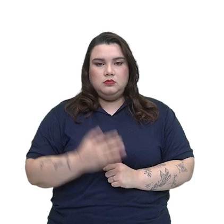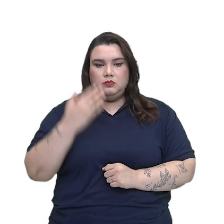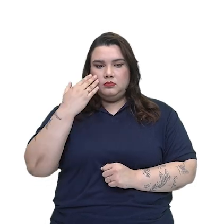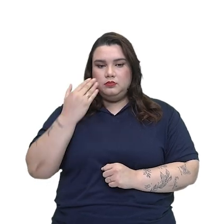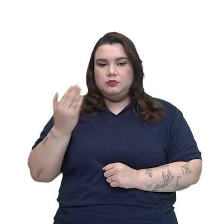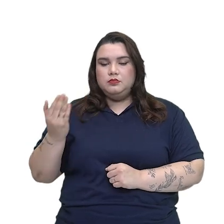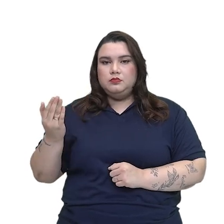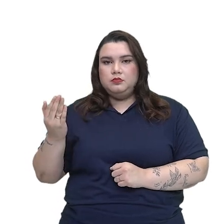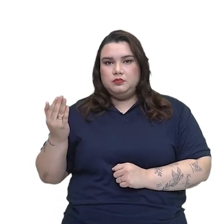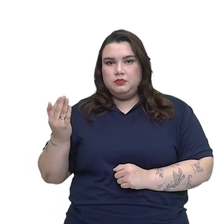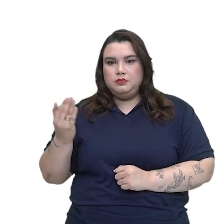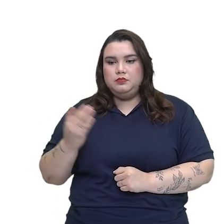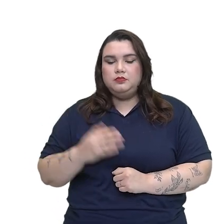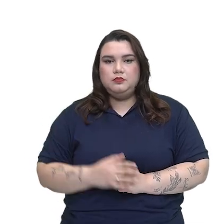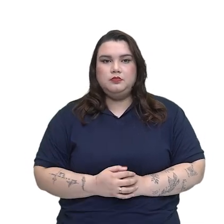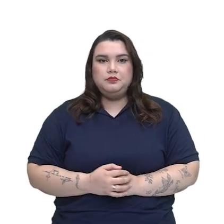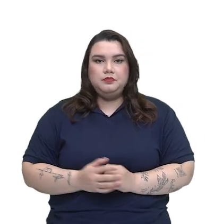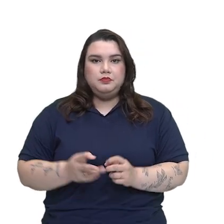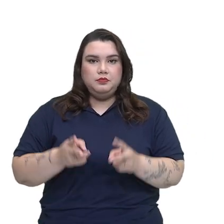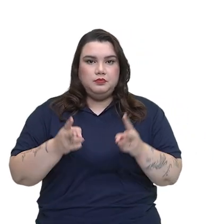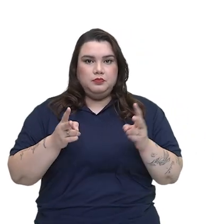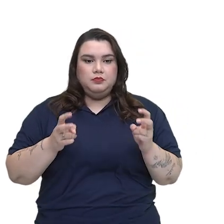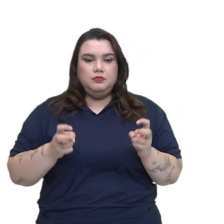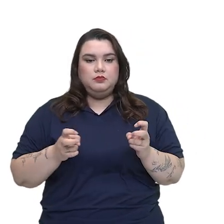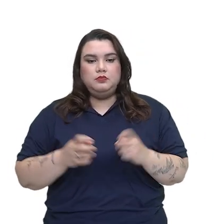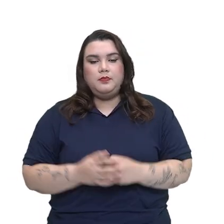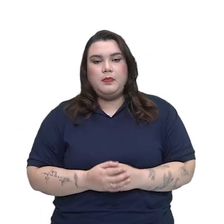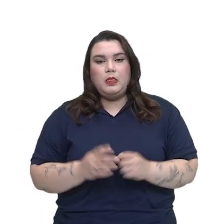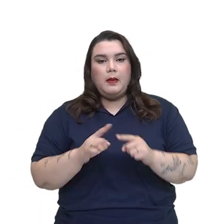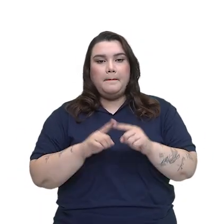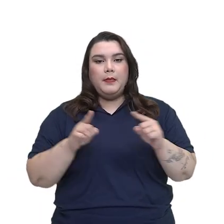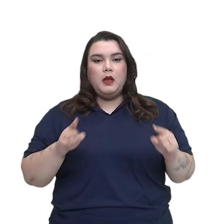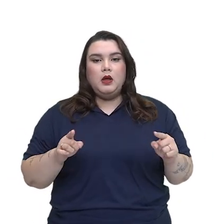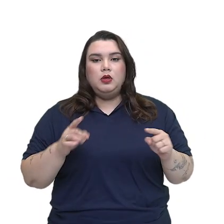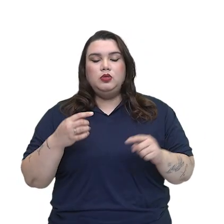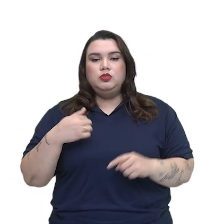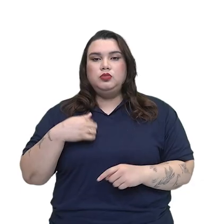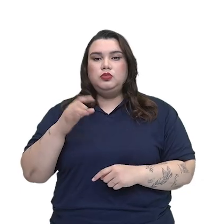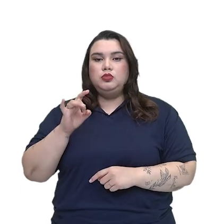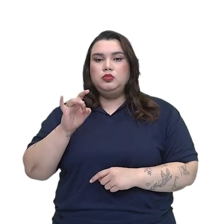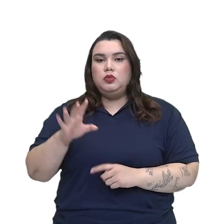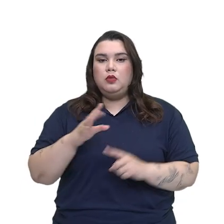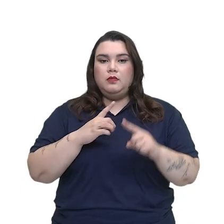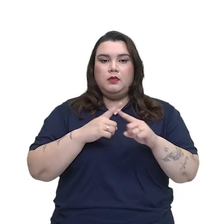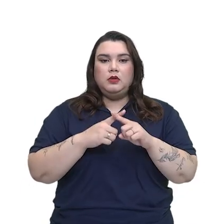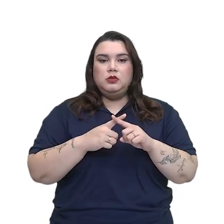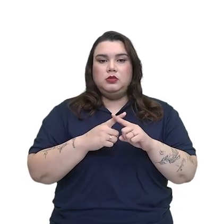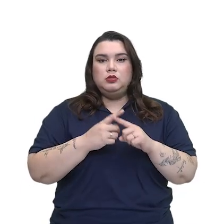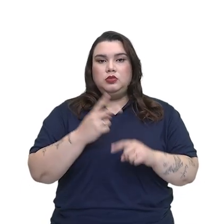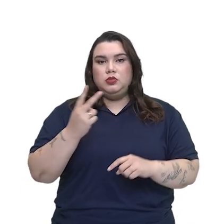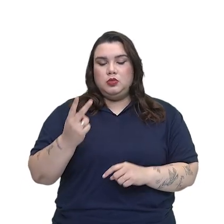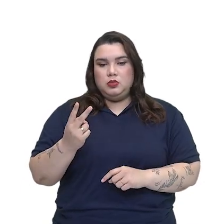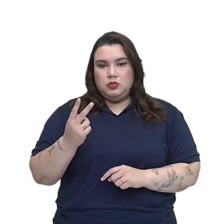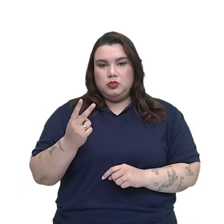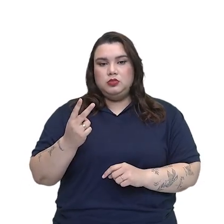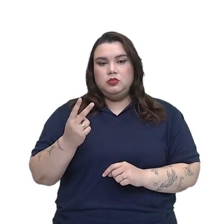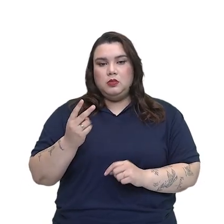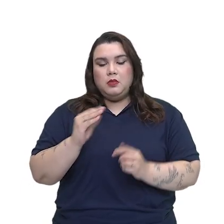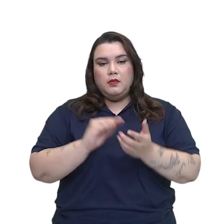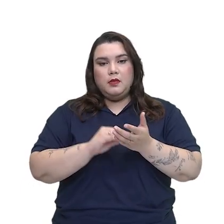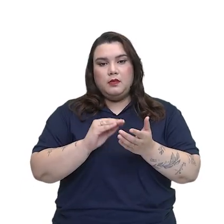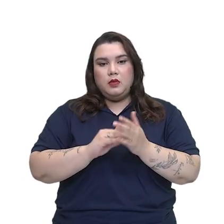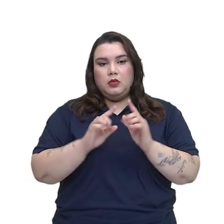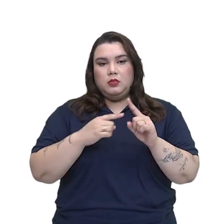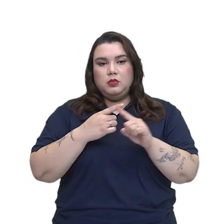0,01, ó. Beleza? Só que eu só ainda multipliquei 2. Está faltando